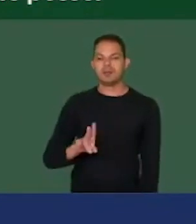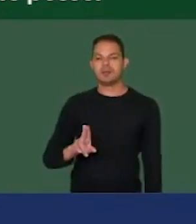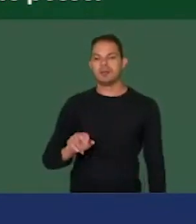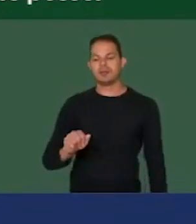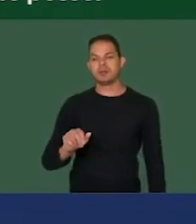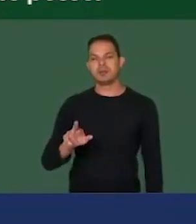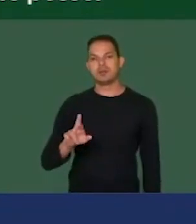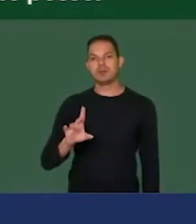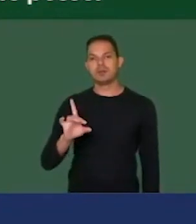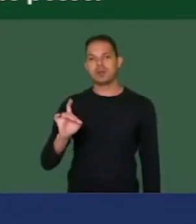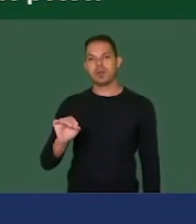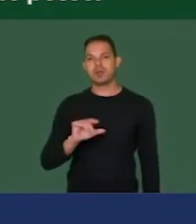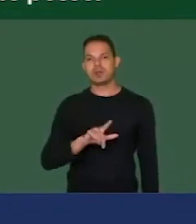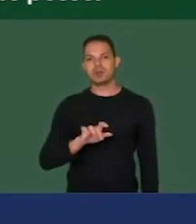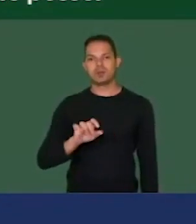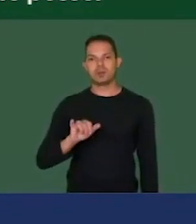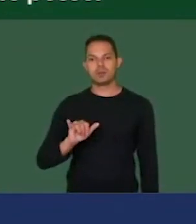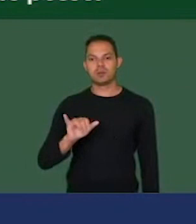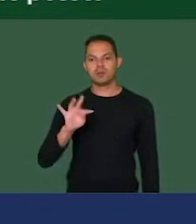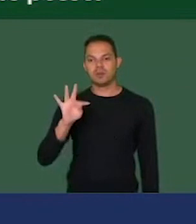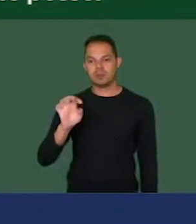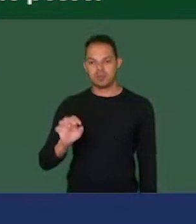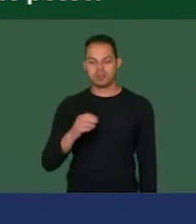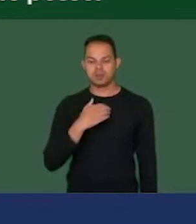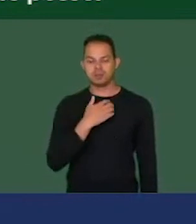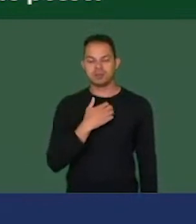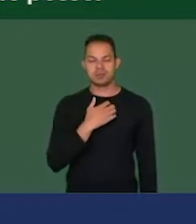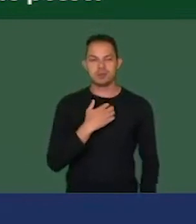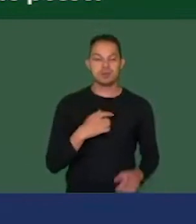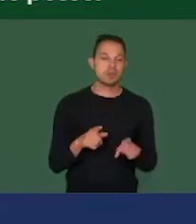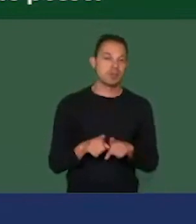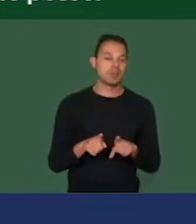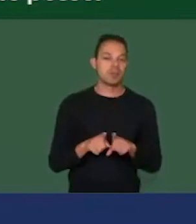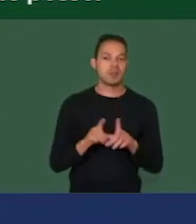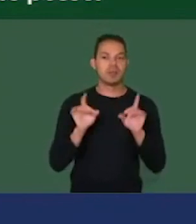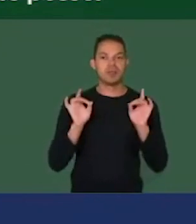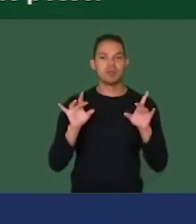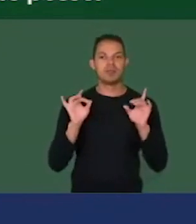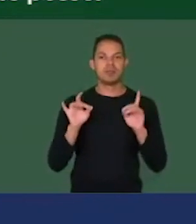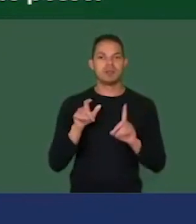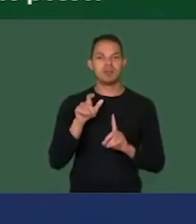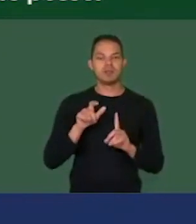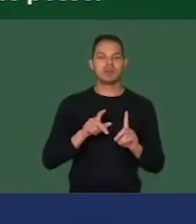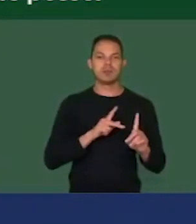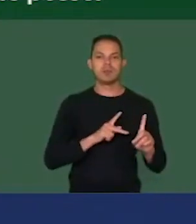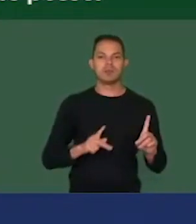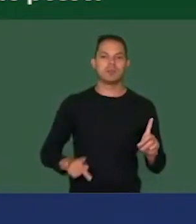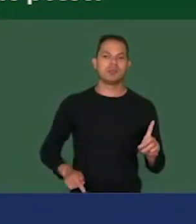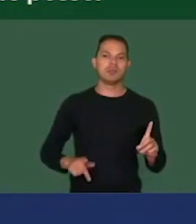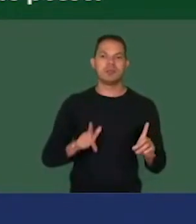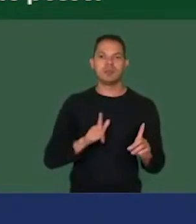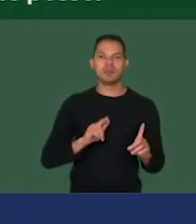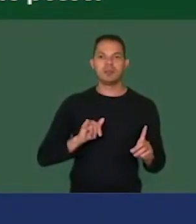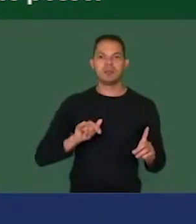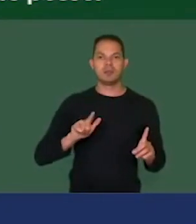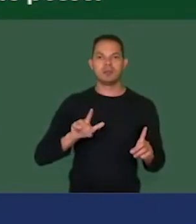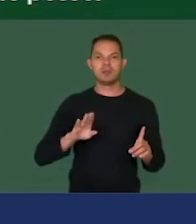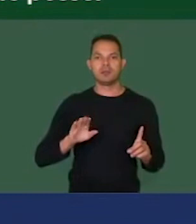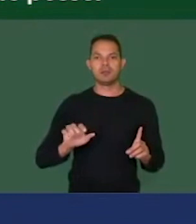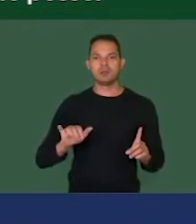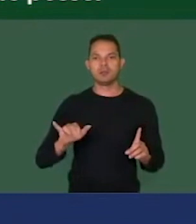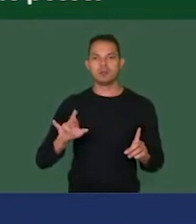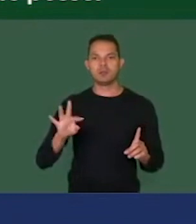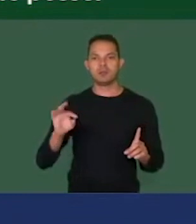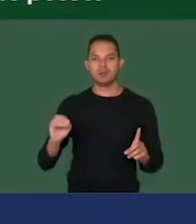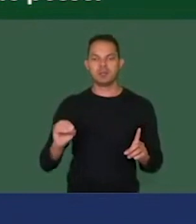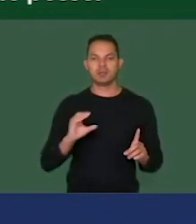essa articulação, e muito especialmente ao nosso presidente Gilberto Kassab, que também colaborou de